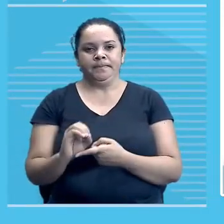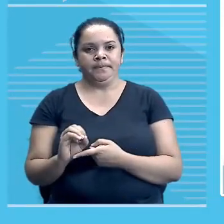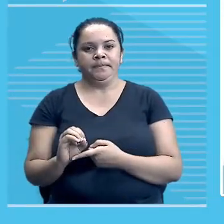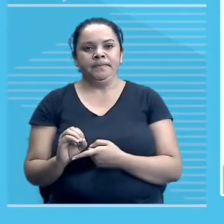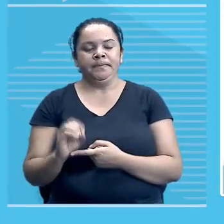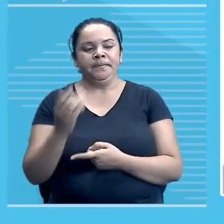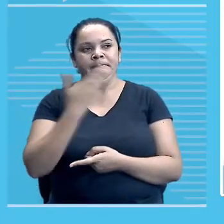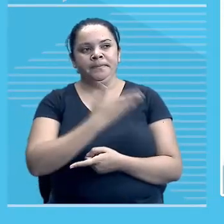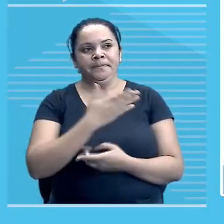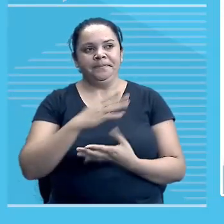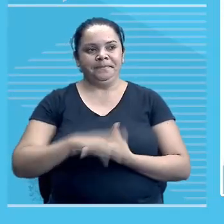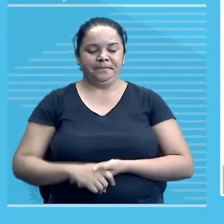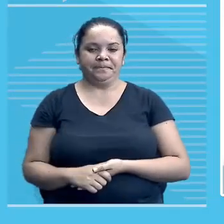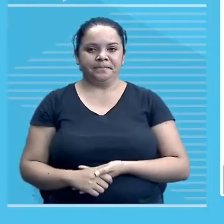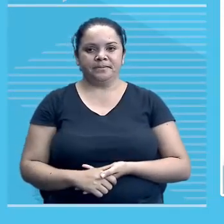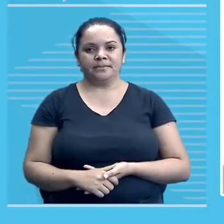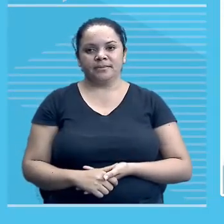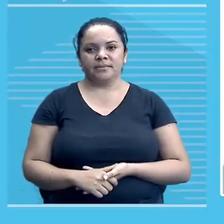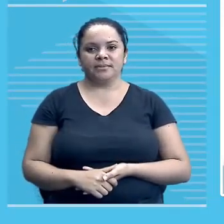vezes x mais 10,